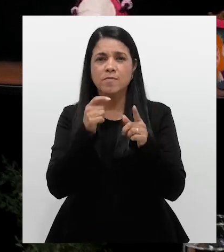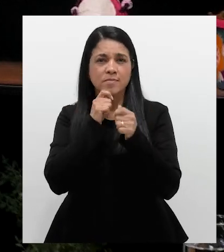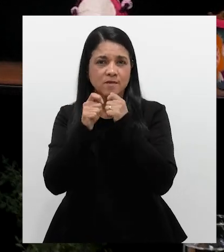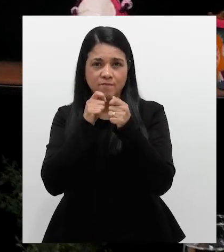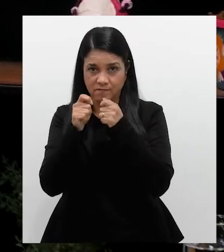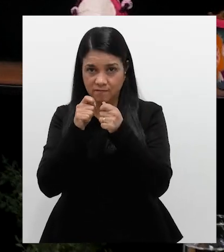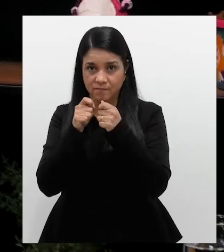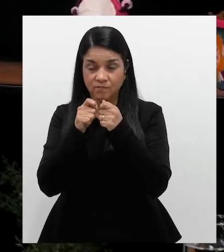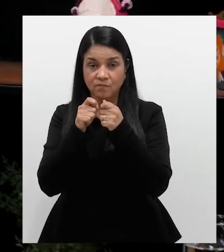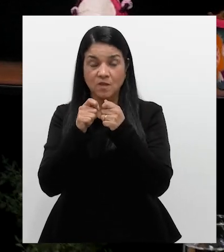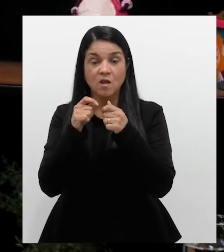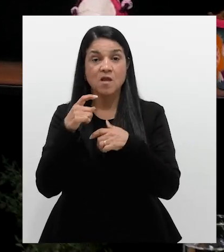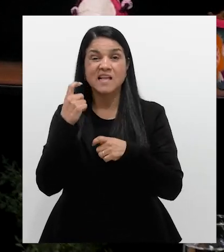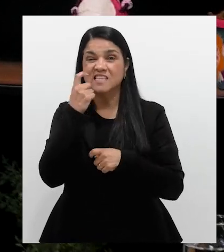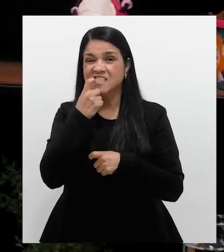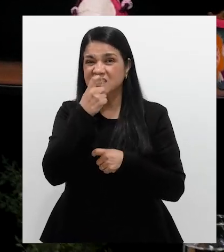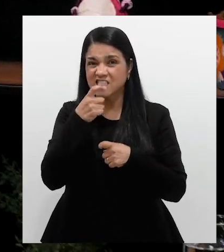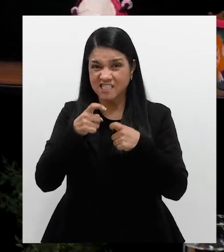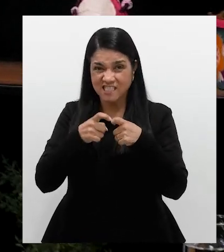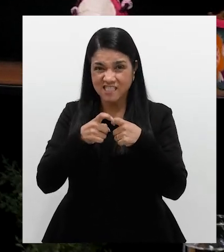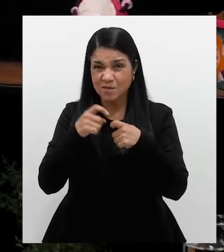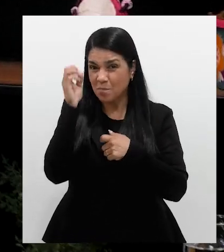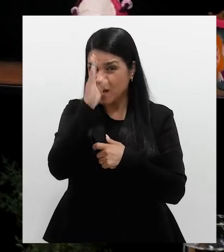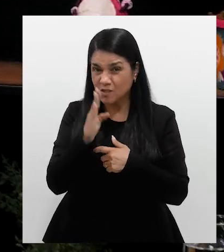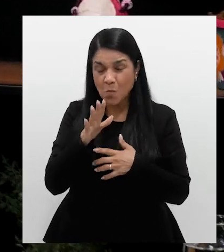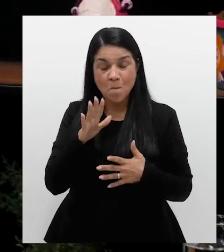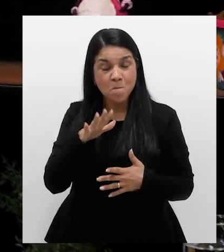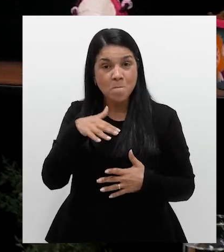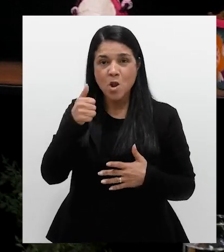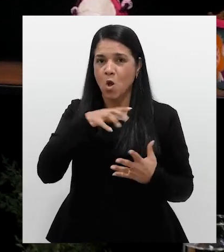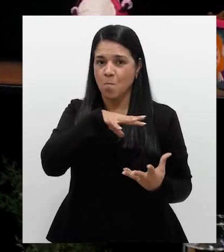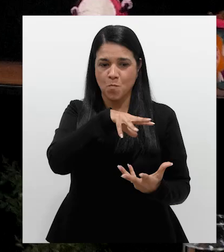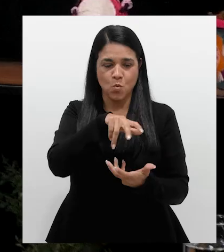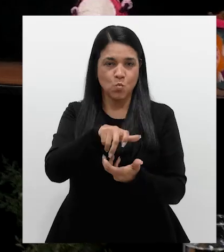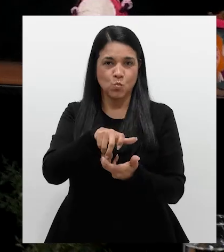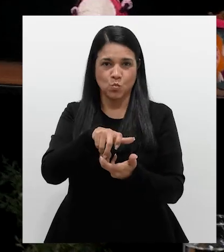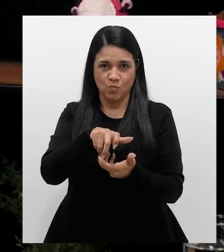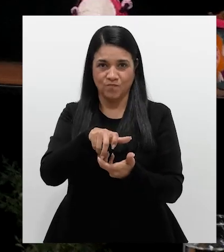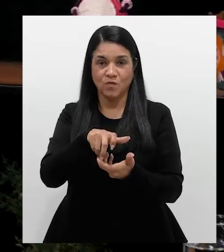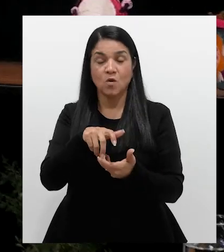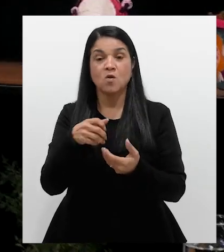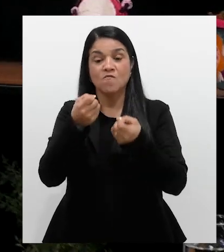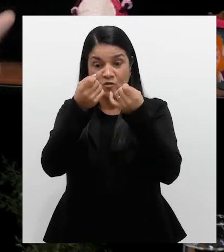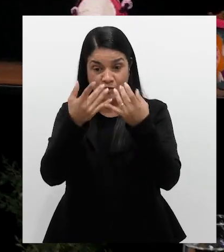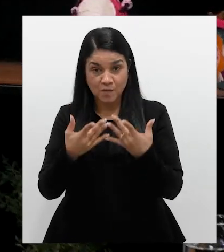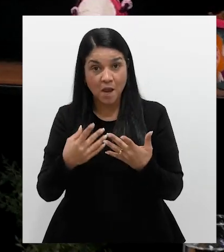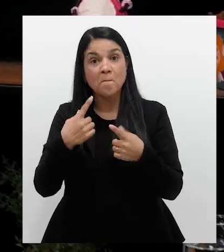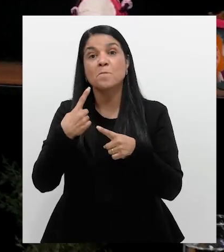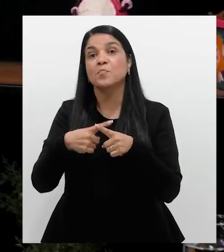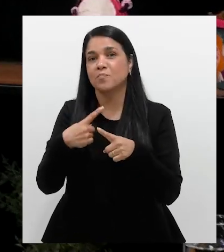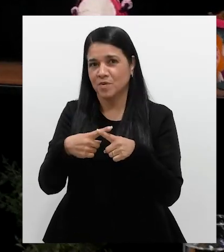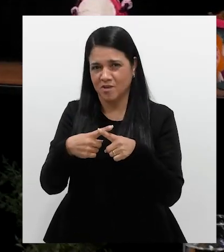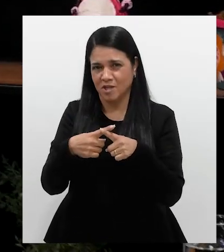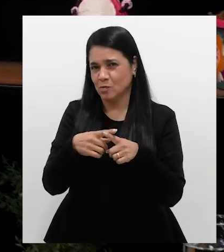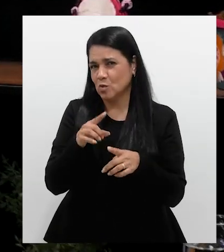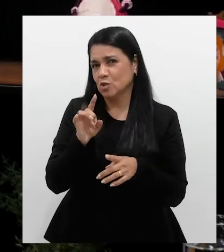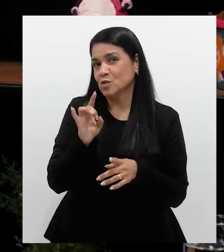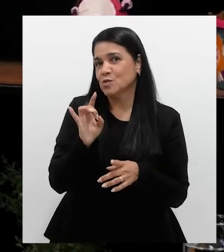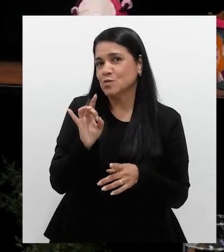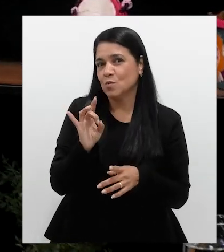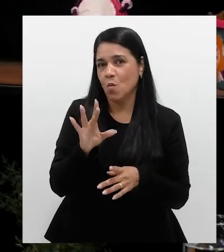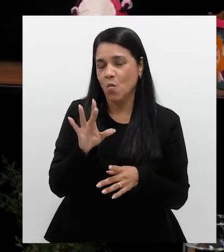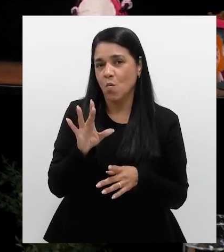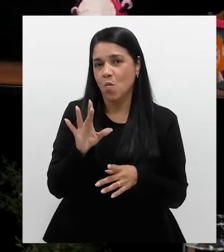entrevista, em qualquer situação, de que a odontologia brasileira ela é a melhor do mundo. Tá? Vamos destrinchar isso. Por quê? Né? Não é só por uma